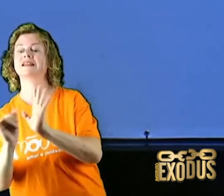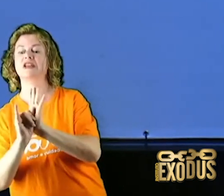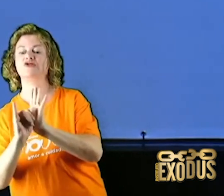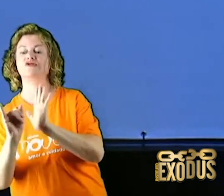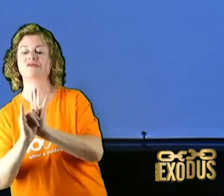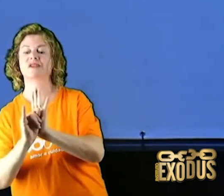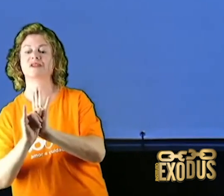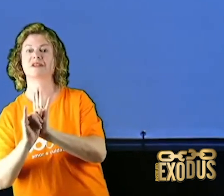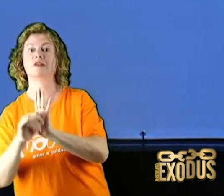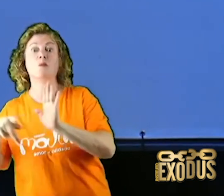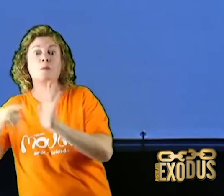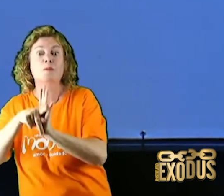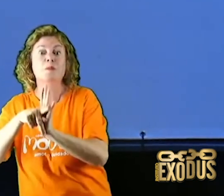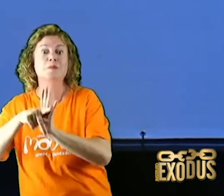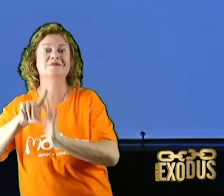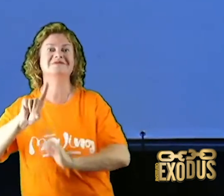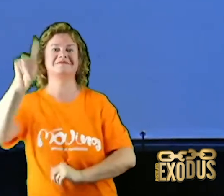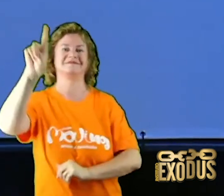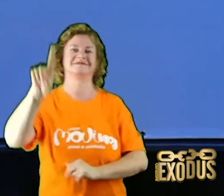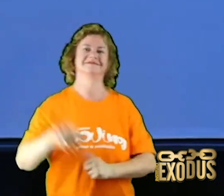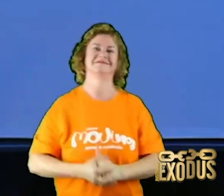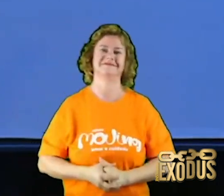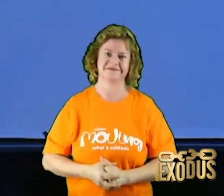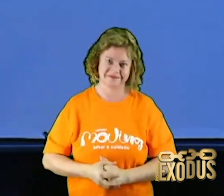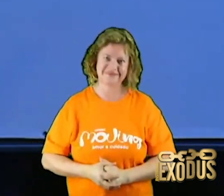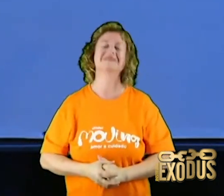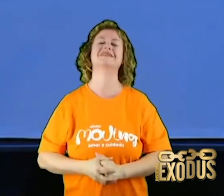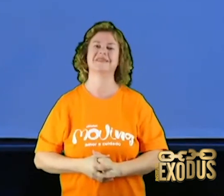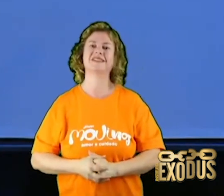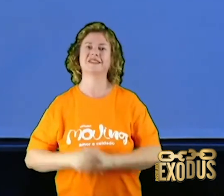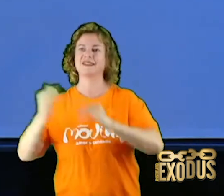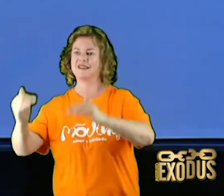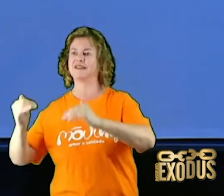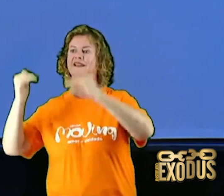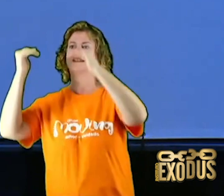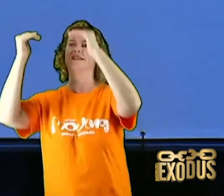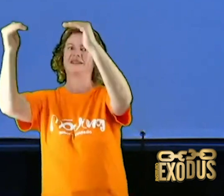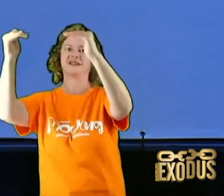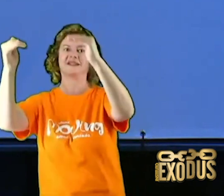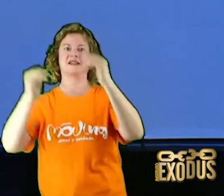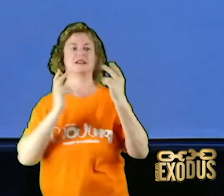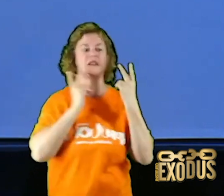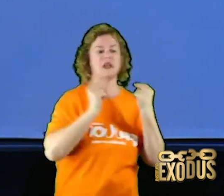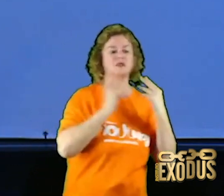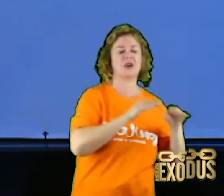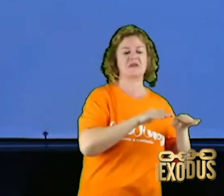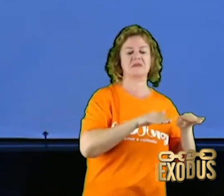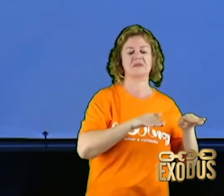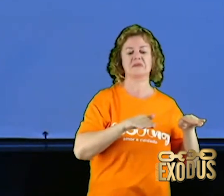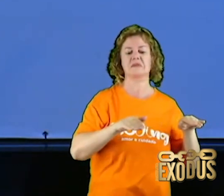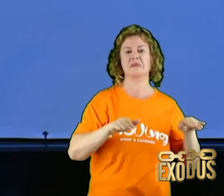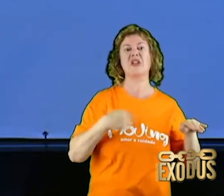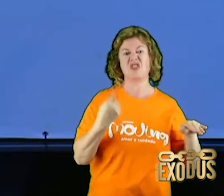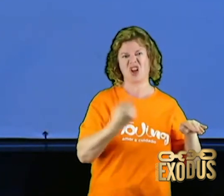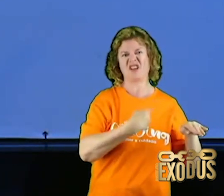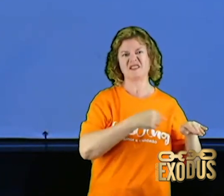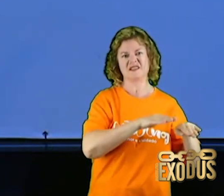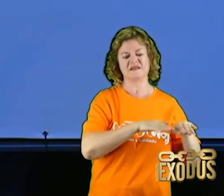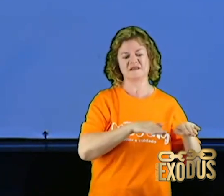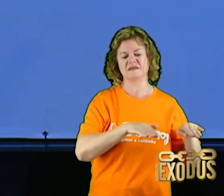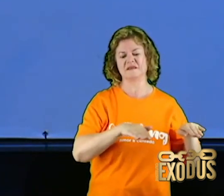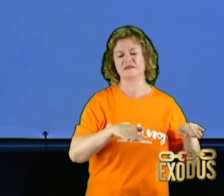criou essa, entre aspas, anomalia de pegar alguém torto e desentortar.